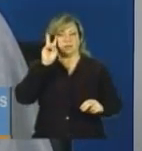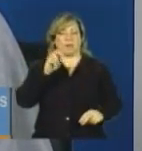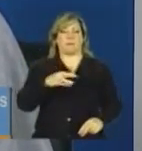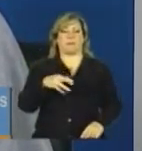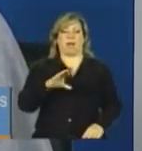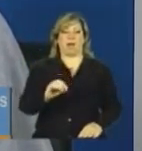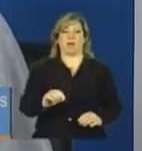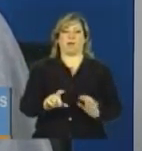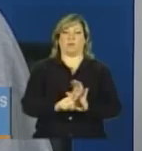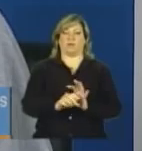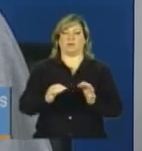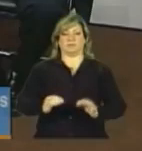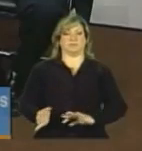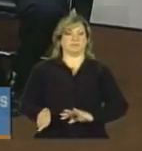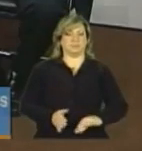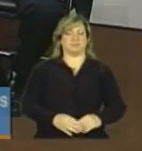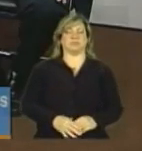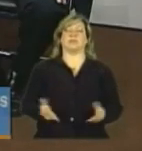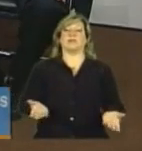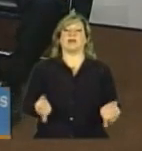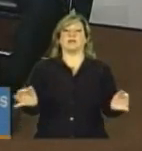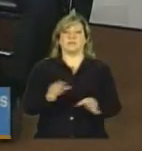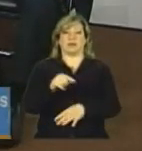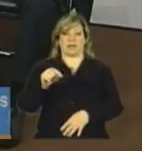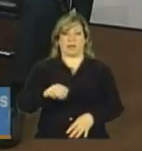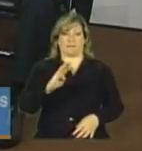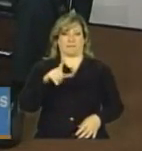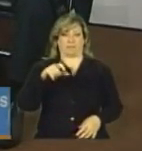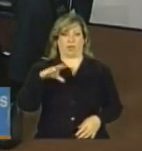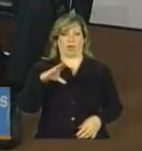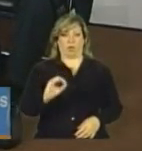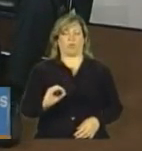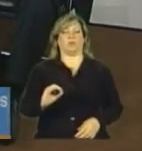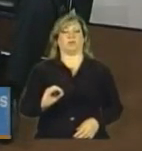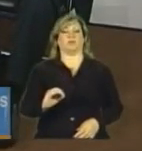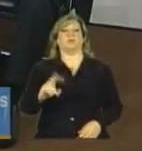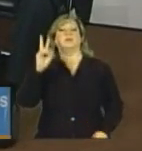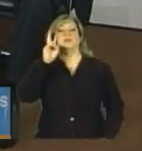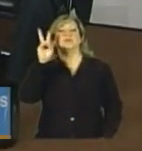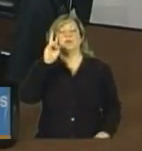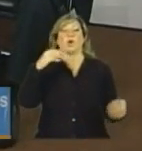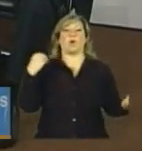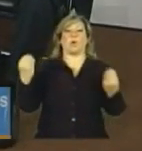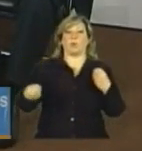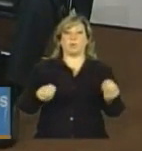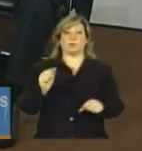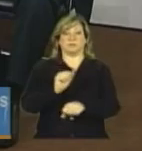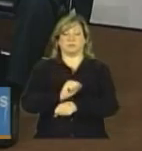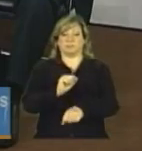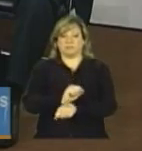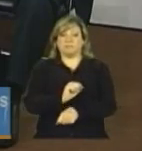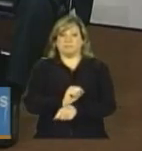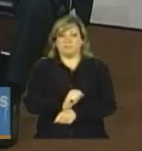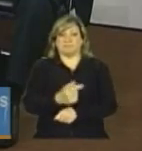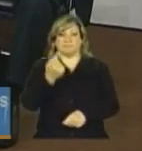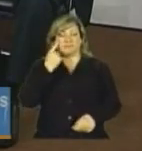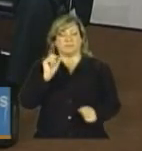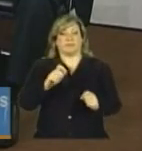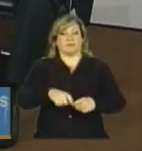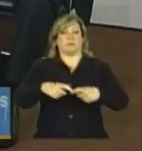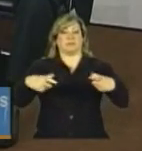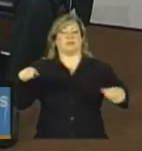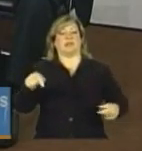legal aí. Tá bom? Só pra gente encerrar esse bloco, eh, tá falando aí então da da perspectiva da expectativa de se